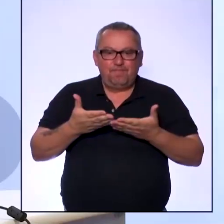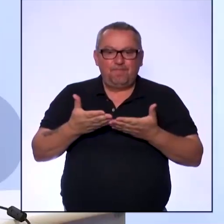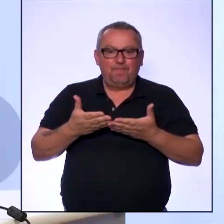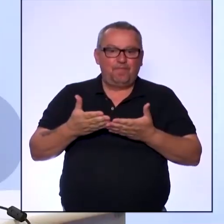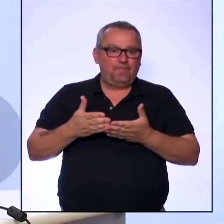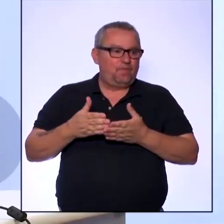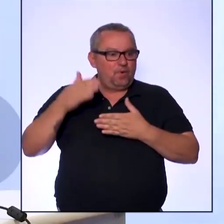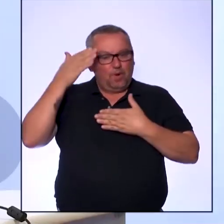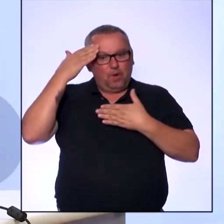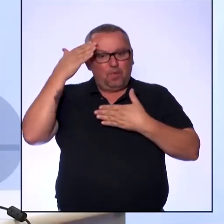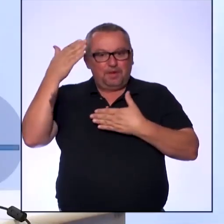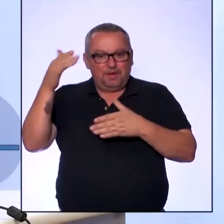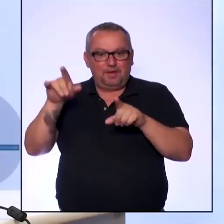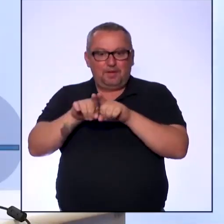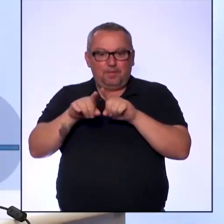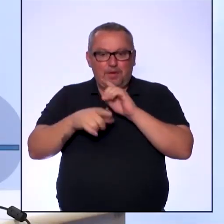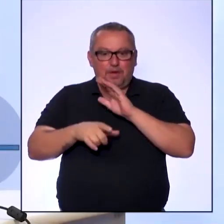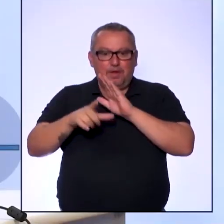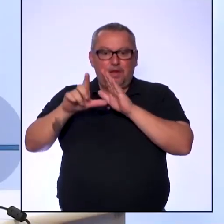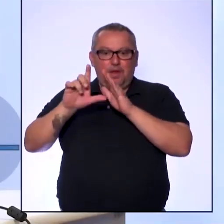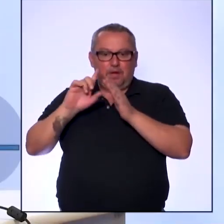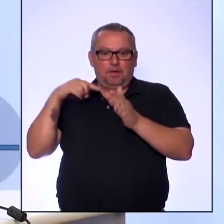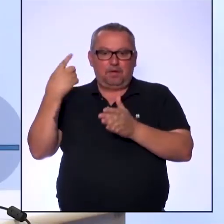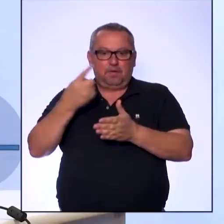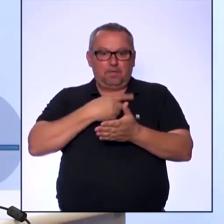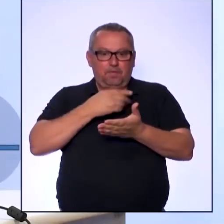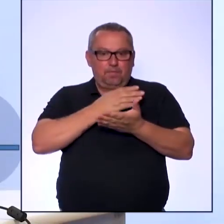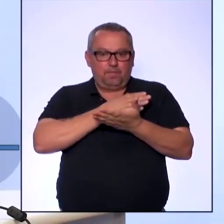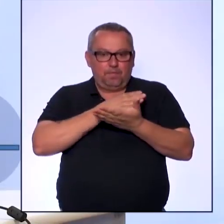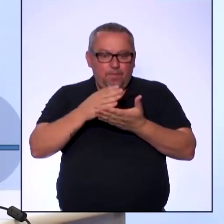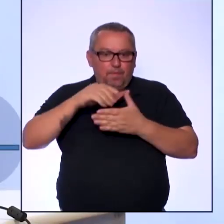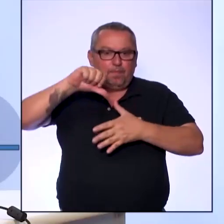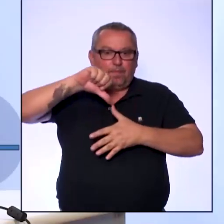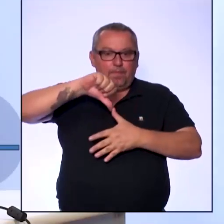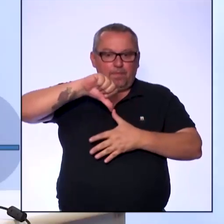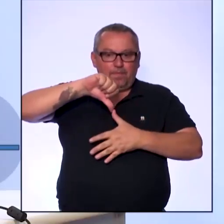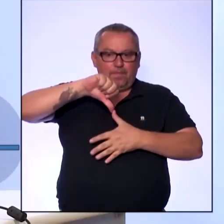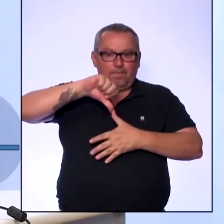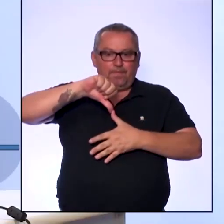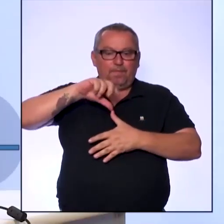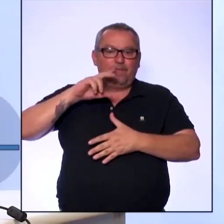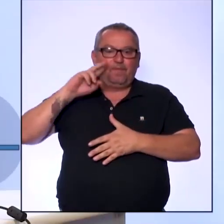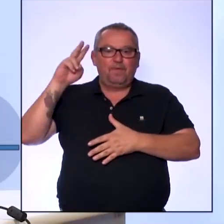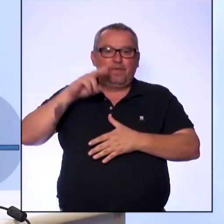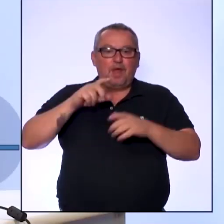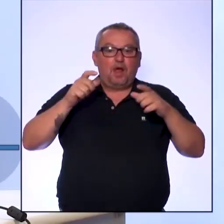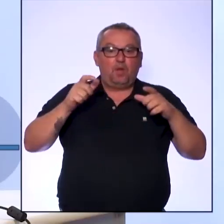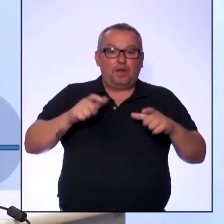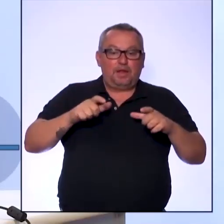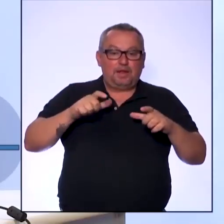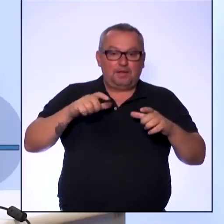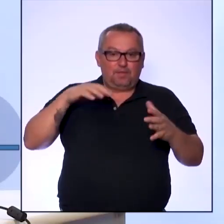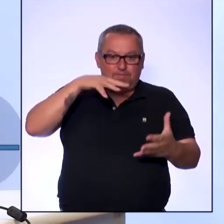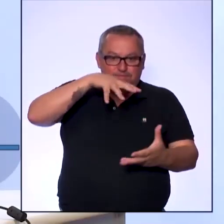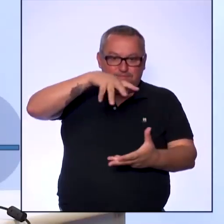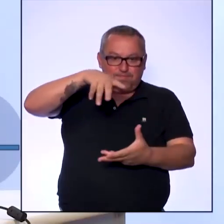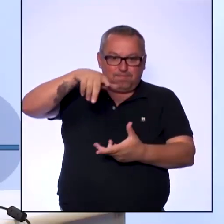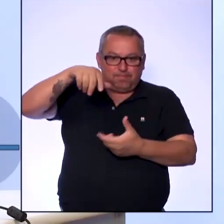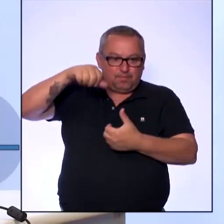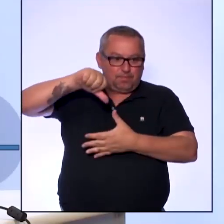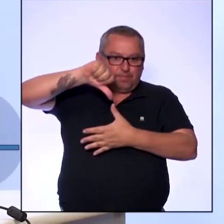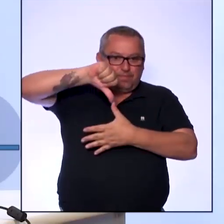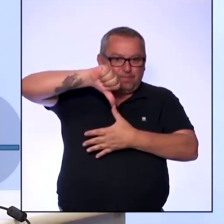professora Andréia. Antes nós introduzirmos aí a América Latina, vamos ver a localização geográfica da América.